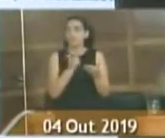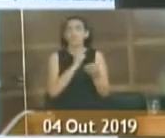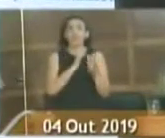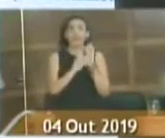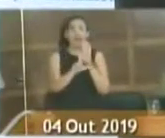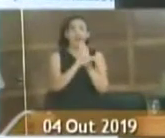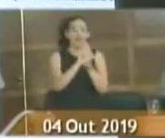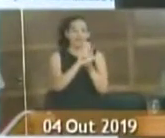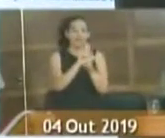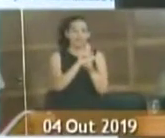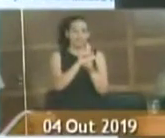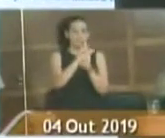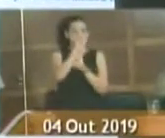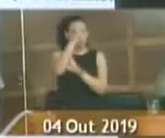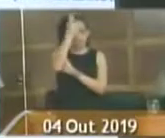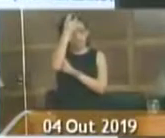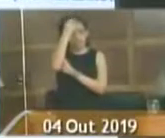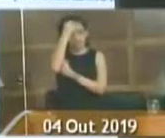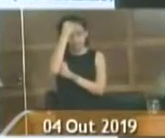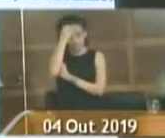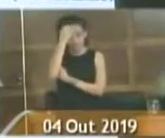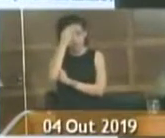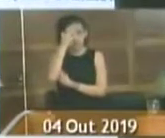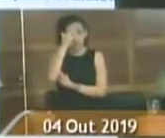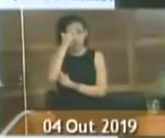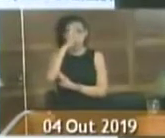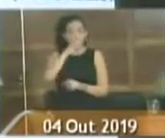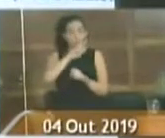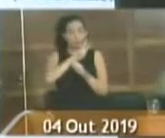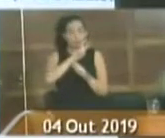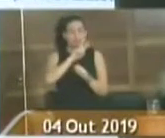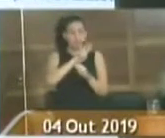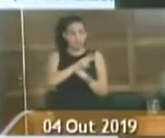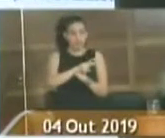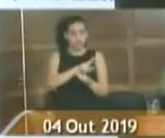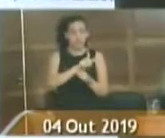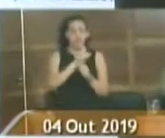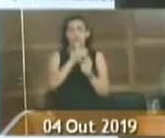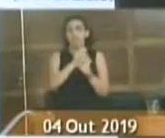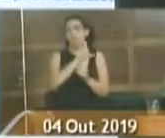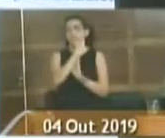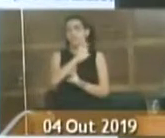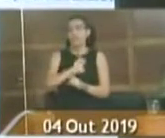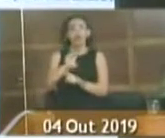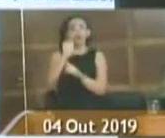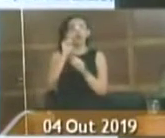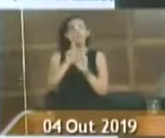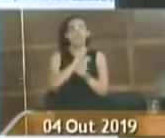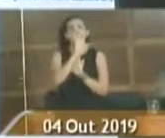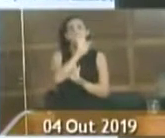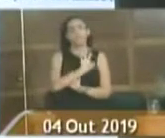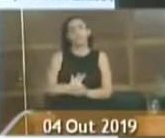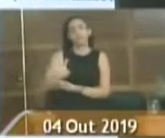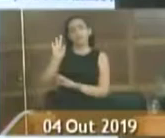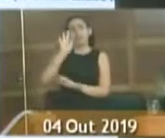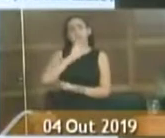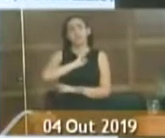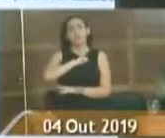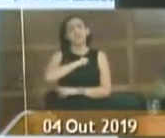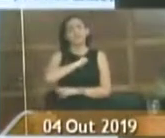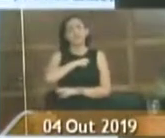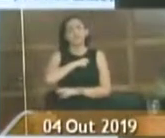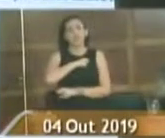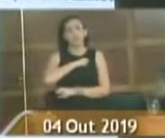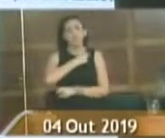legislação no município que ampara o departamento, além de lei estadual, lei federal, na realização da fiscalização